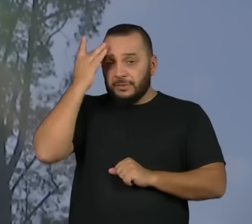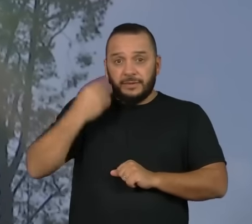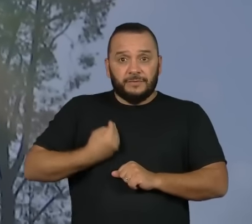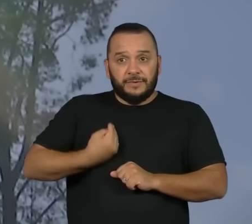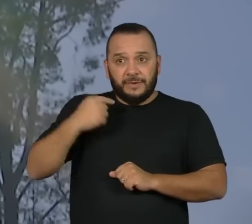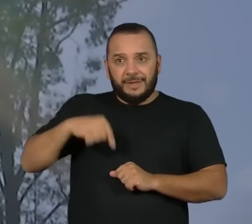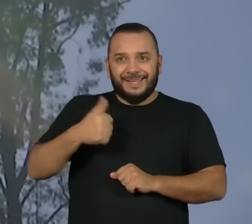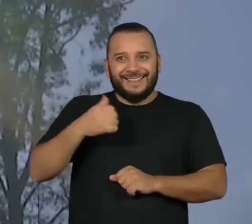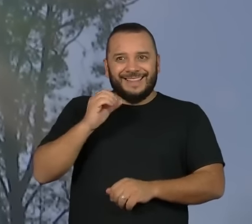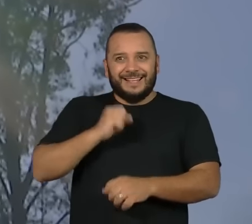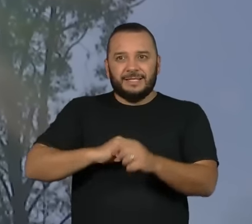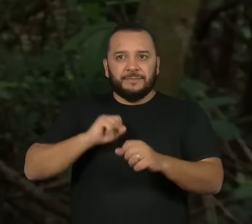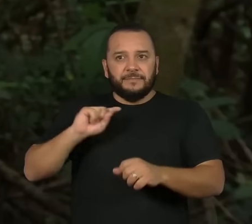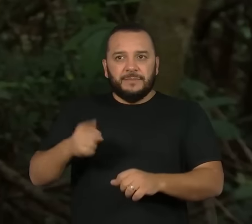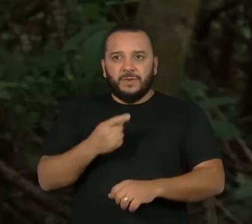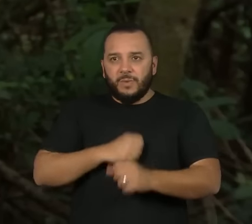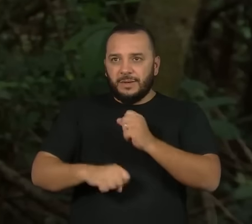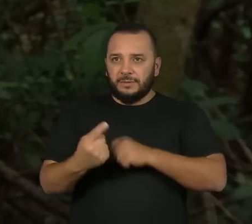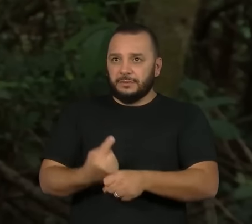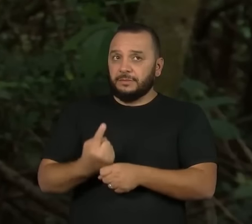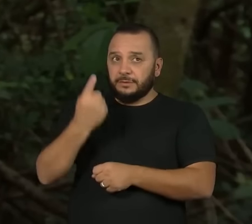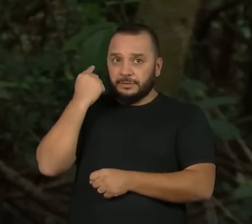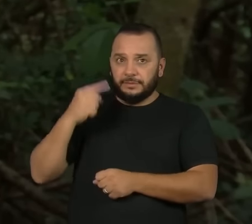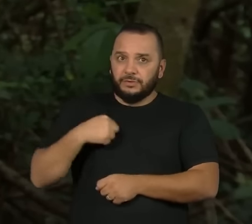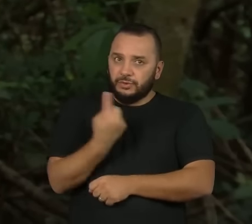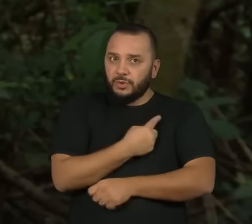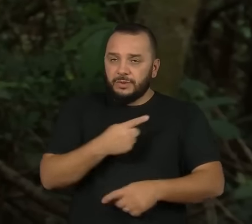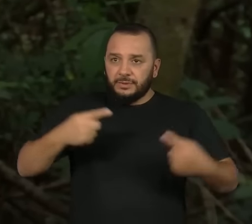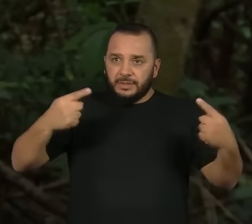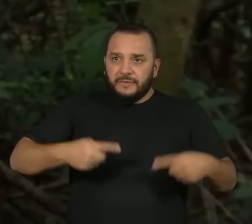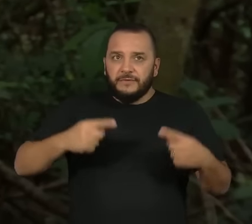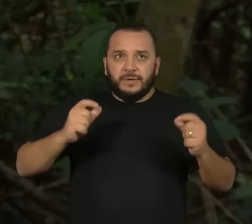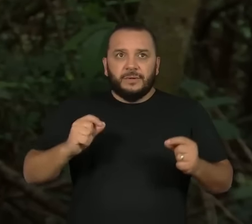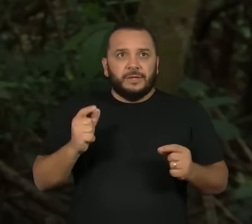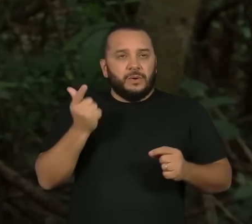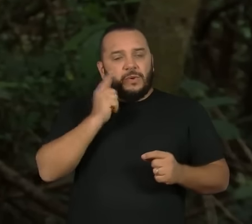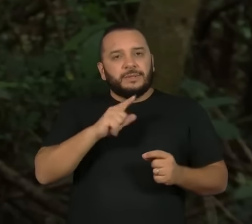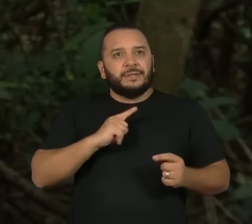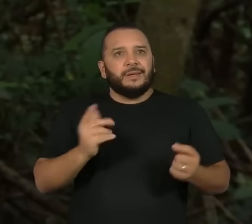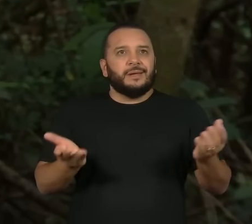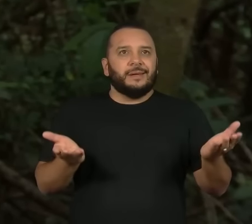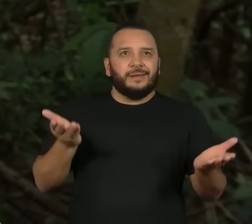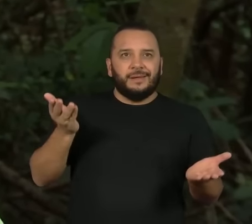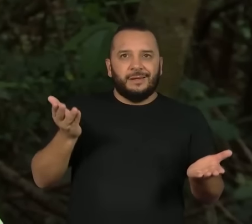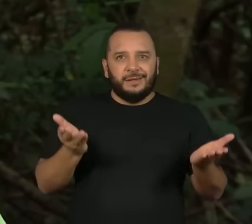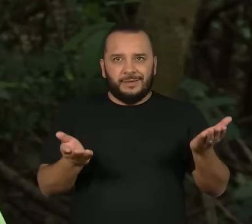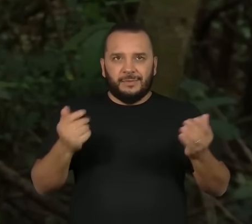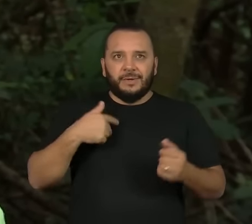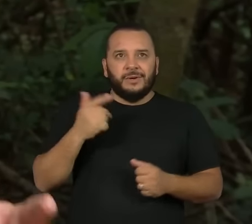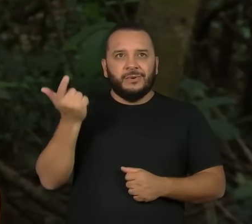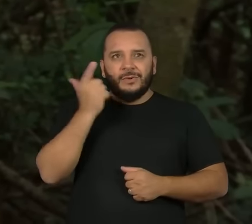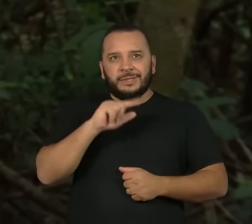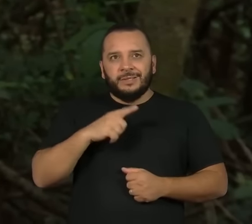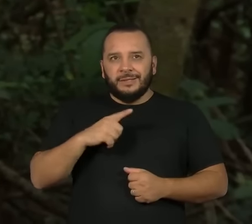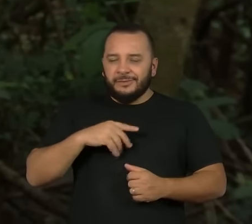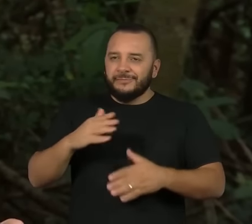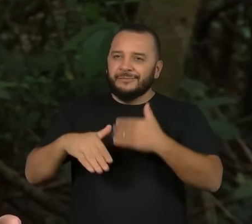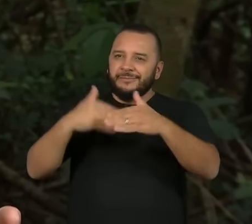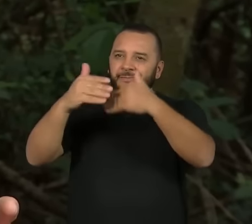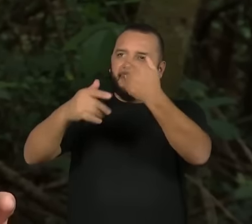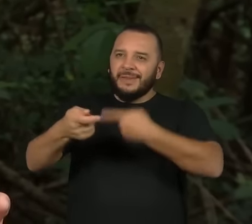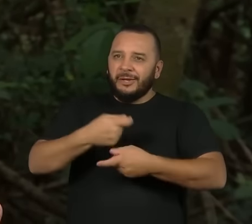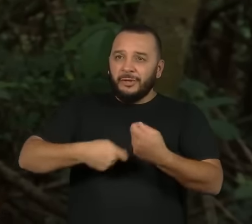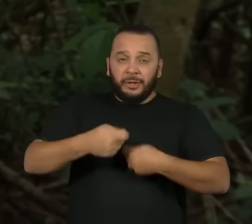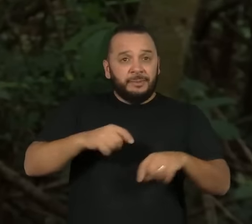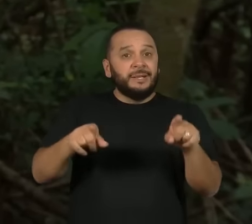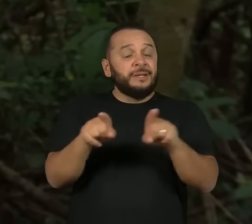aqui há 10 mil anos atrás. O nosso desafio é atingir o ponto de equilíbrio em que a gente consiga o desenvolvimento socioeconômico